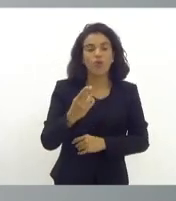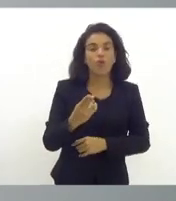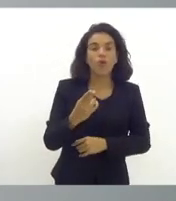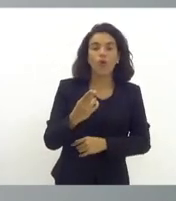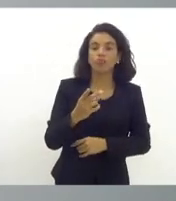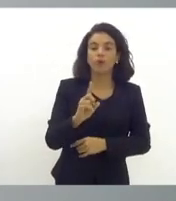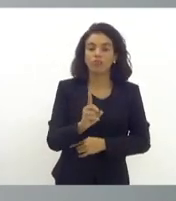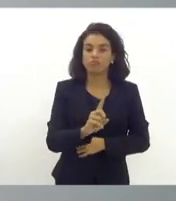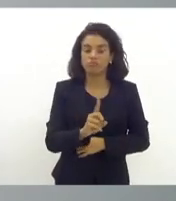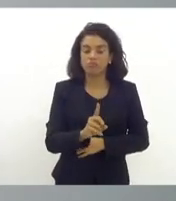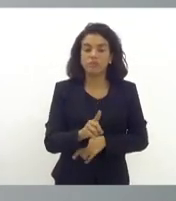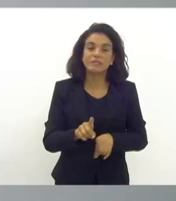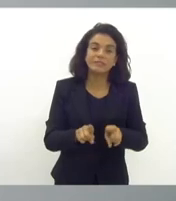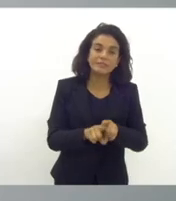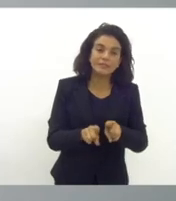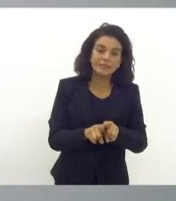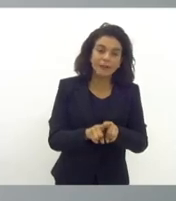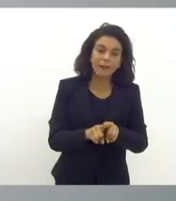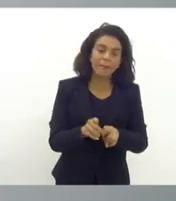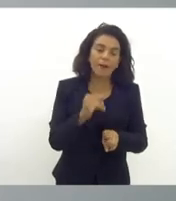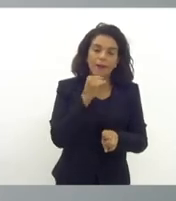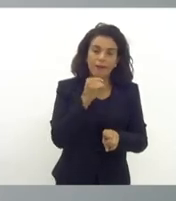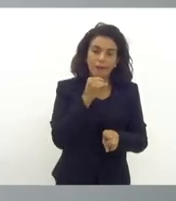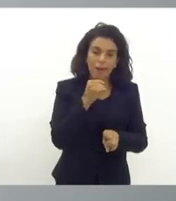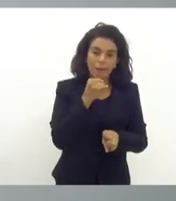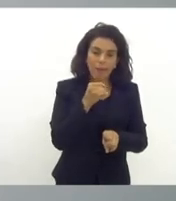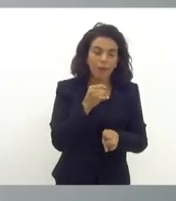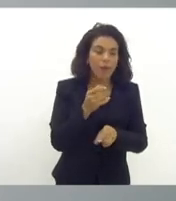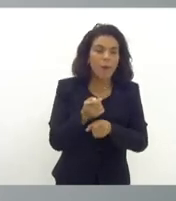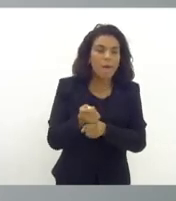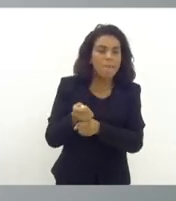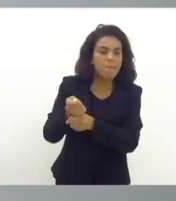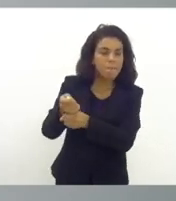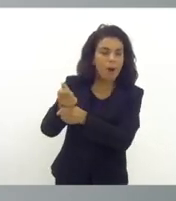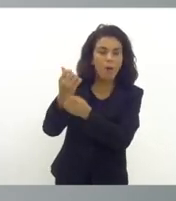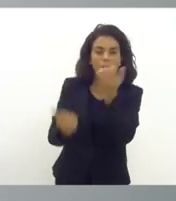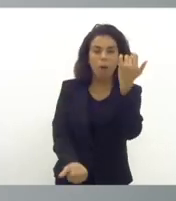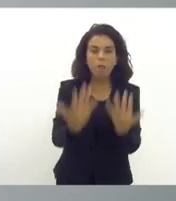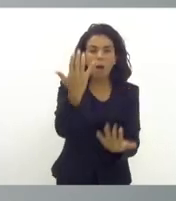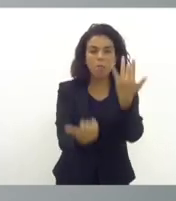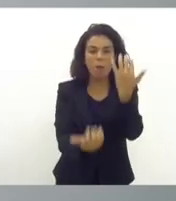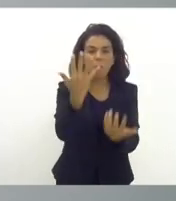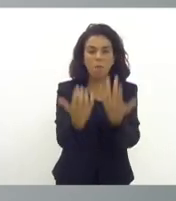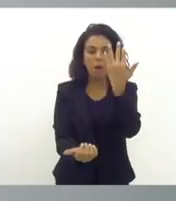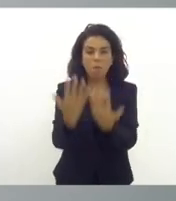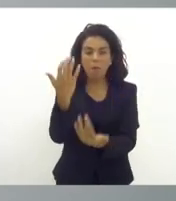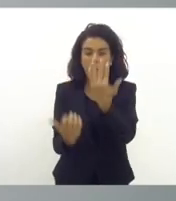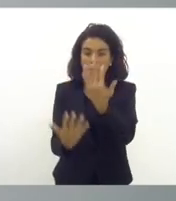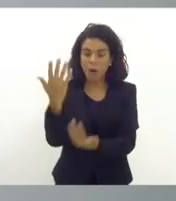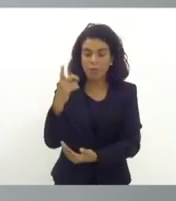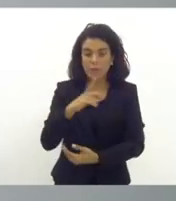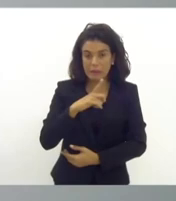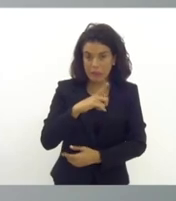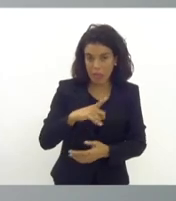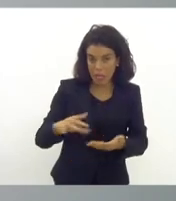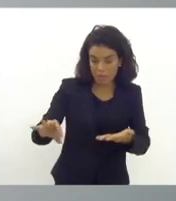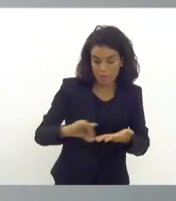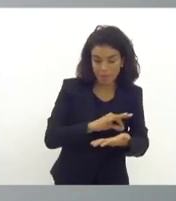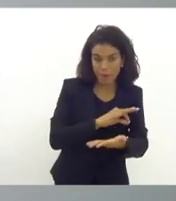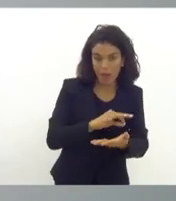legais foram despedidas e se no caso de manejo de artefatos de fogos de artifício se as autorizações legais